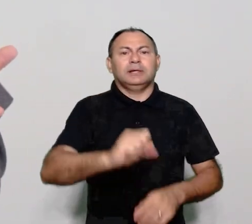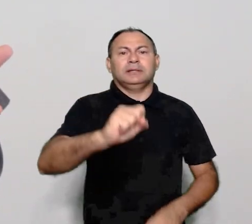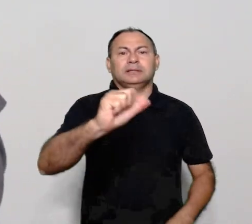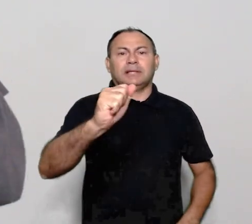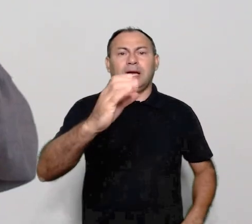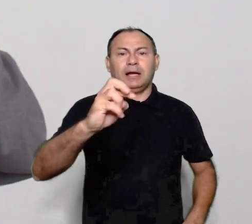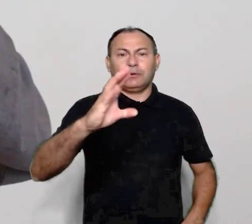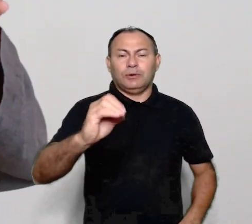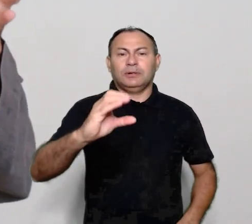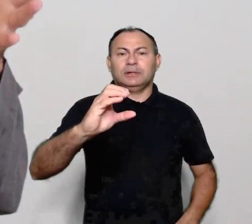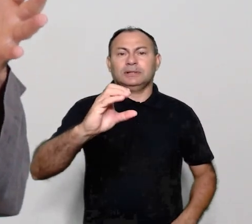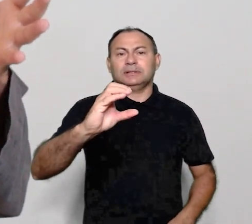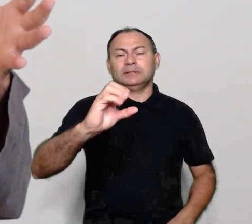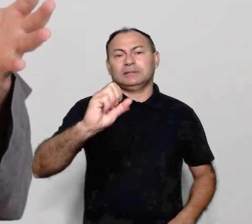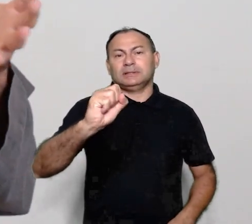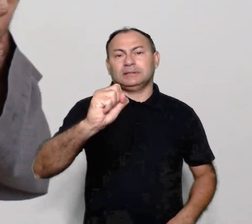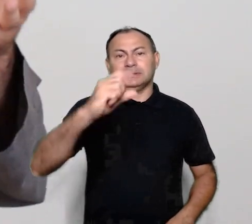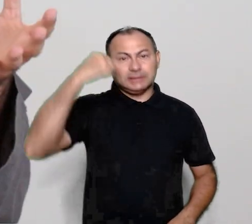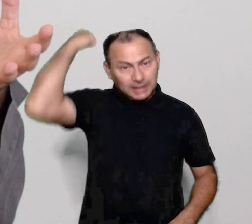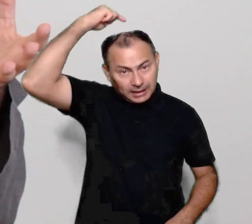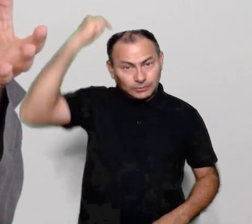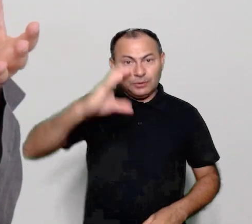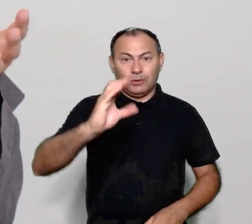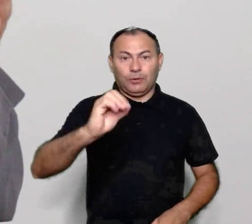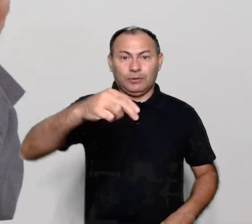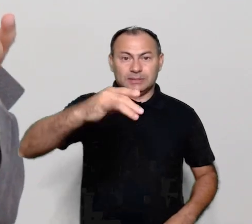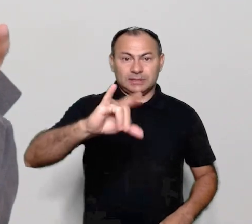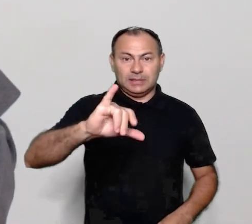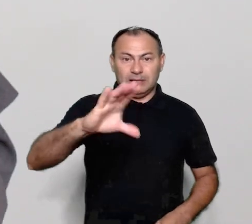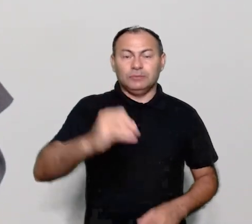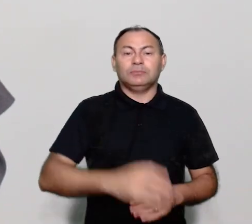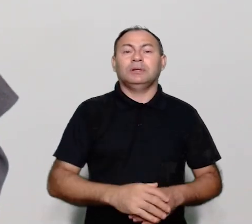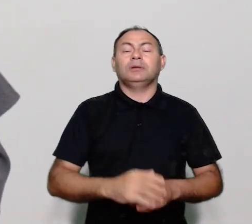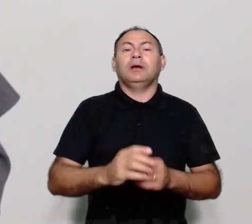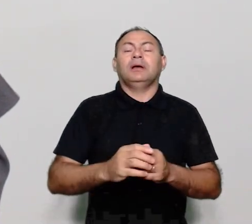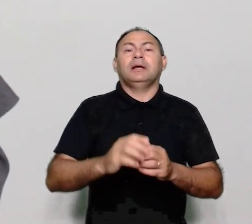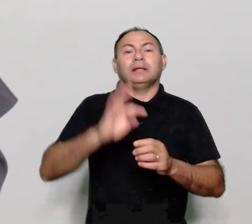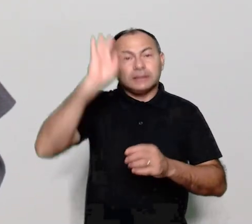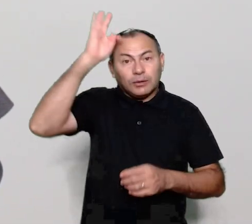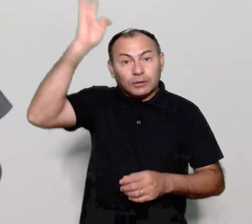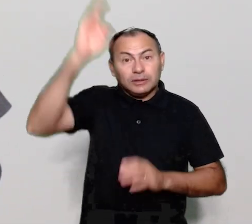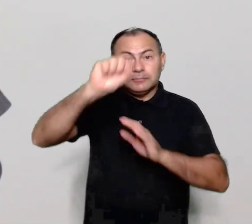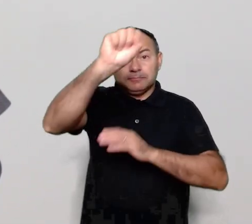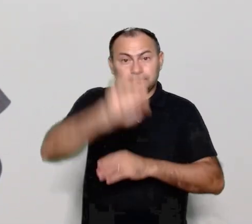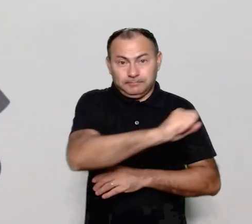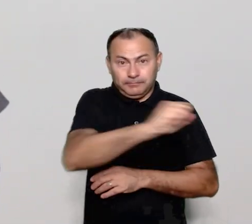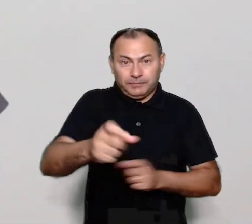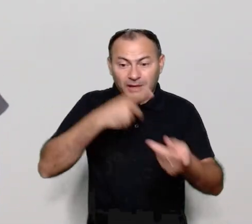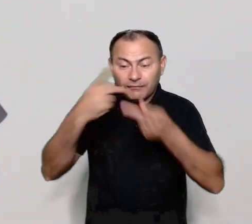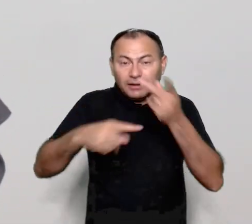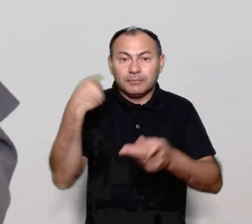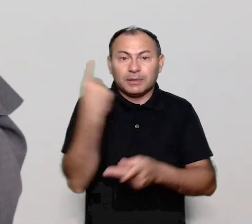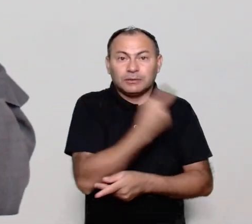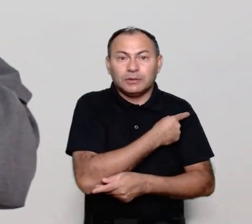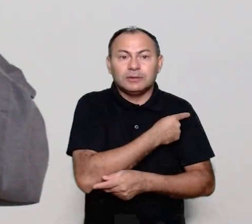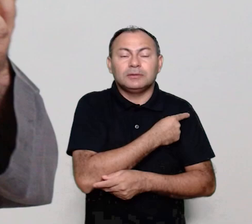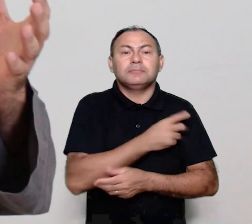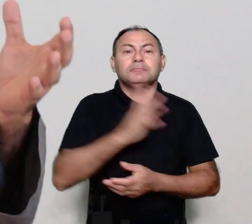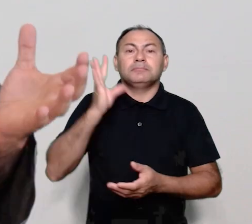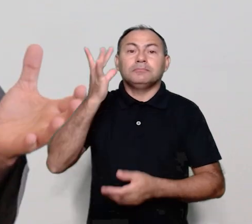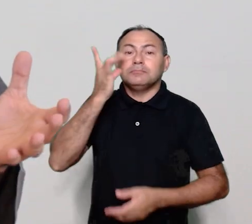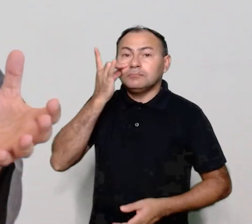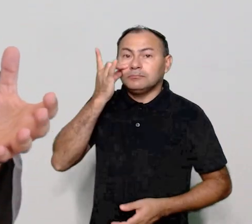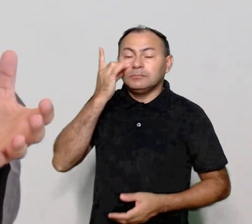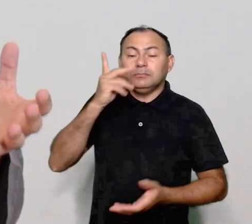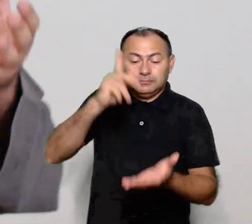Sacrosanto Concílio, no seu grande número 7, na sua Teologia Fundamental dos Sacramentos, quando vai dizer para nós essa